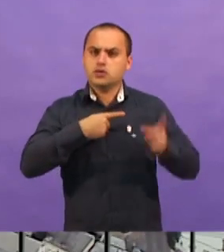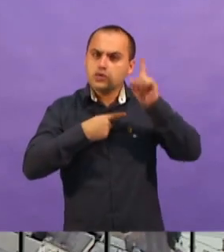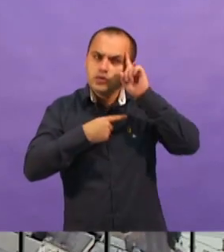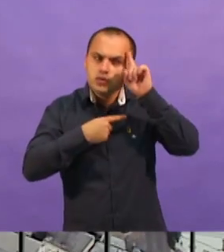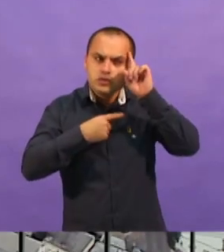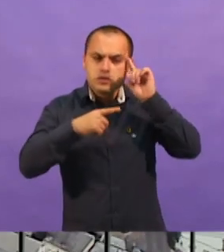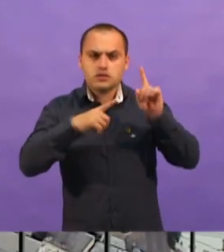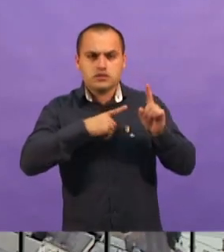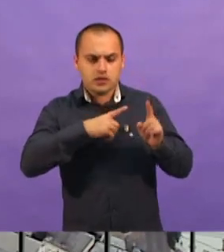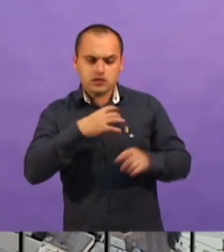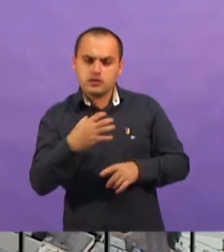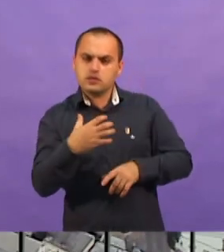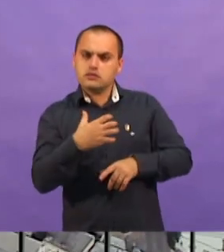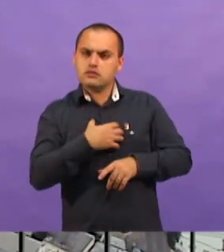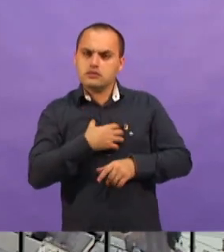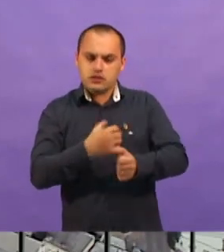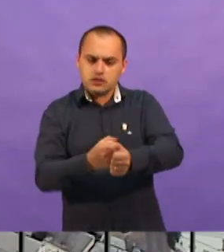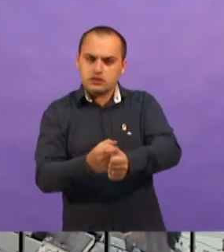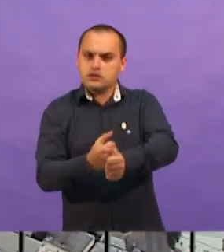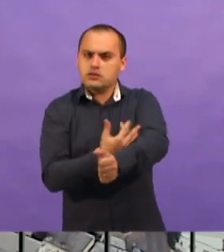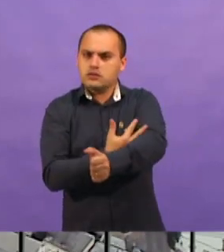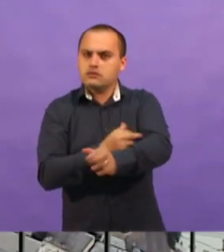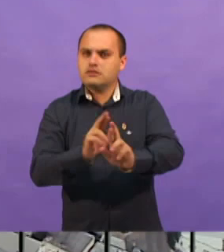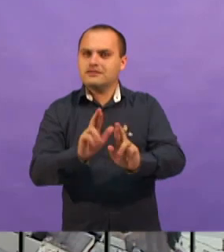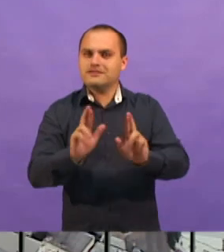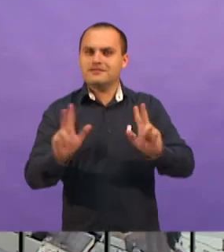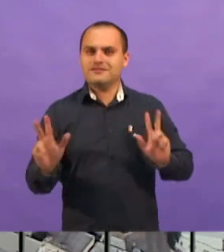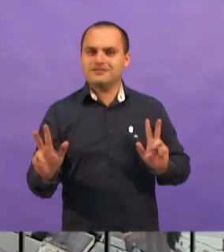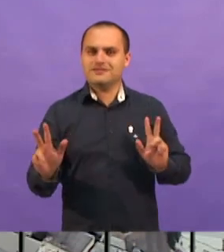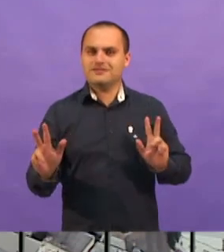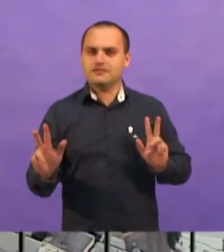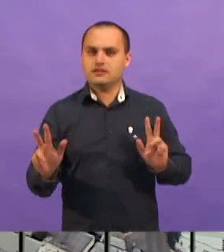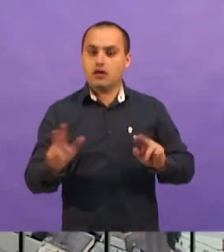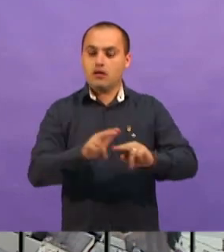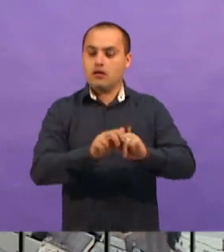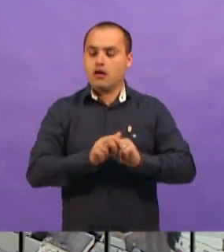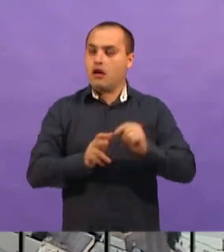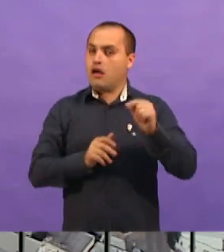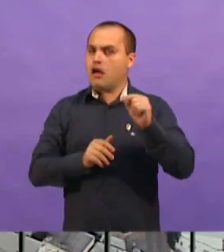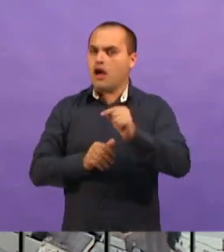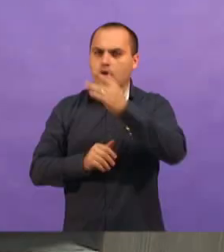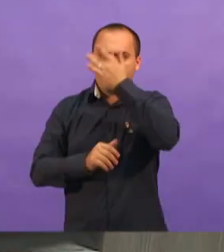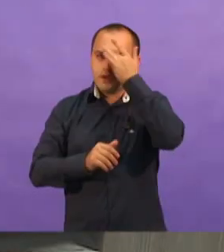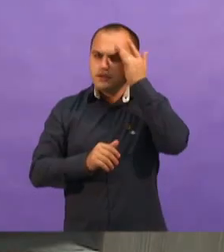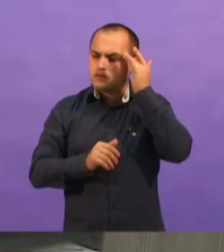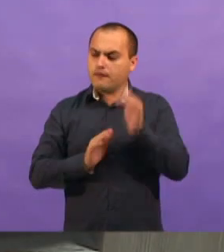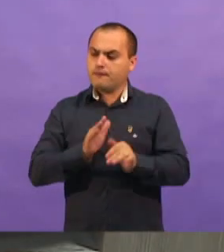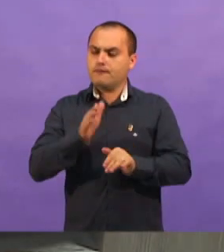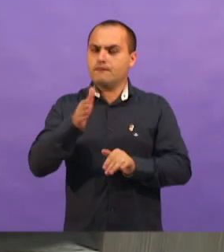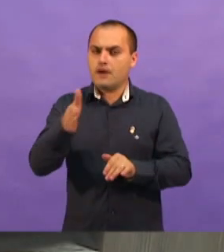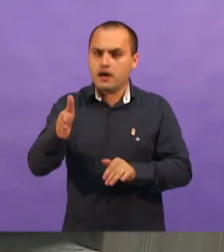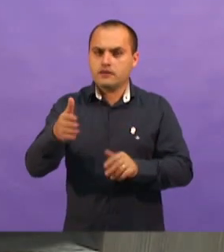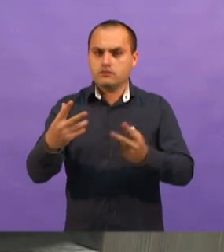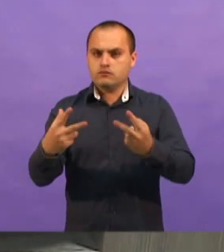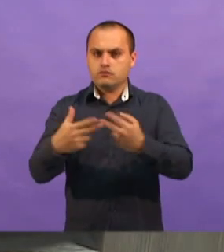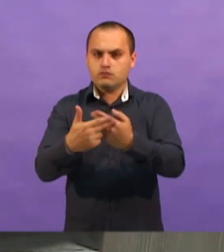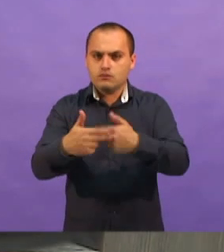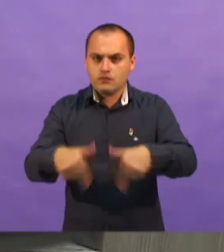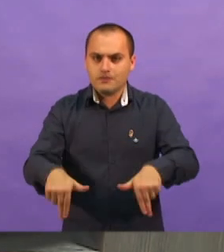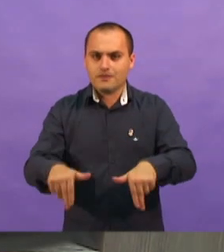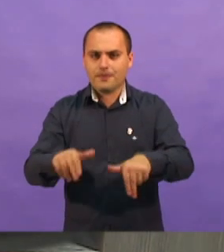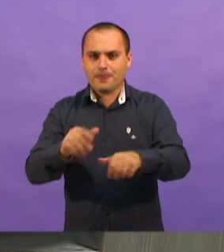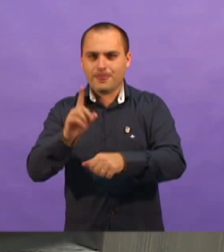várias sensações, vários experimentos e tudo mais. Então essas pessoas que veem no anuário não só